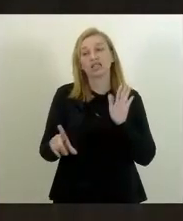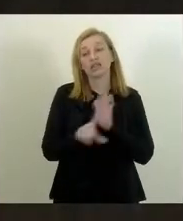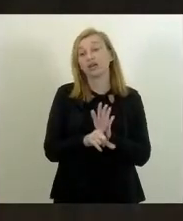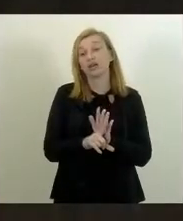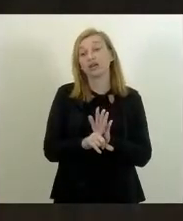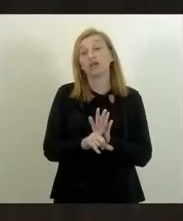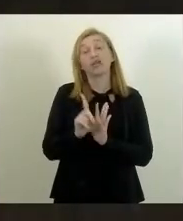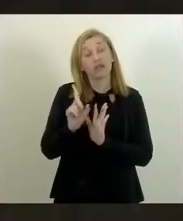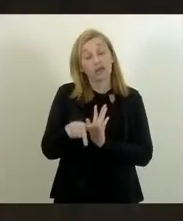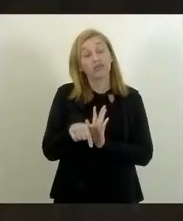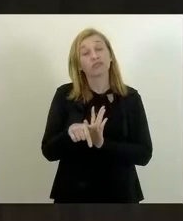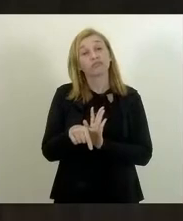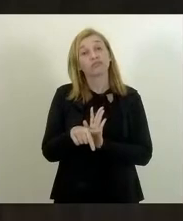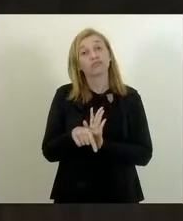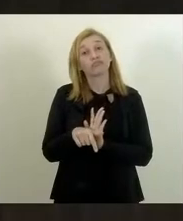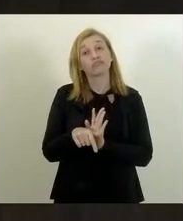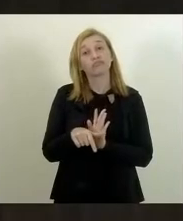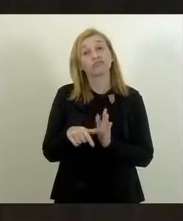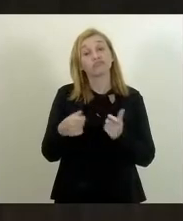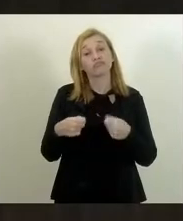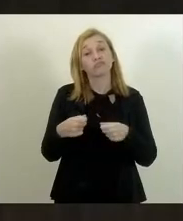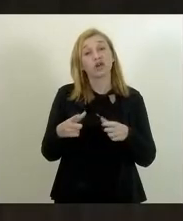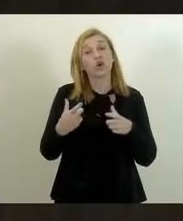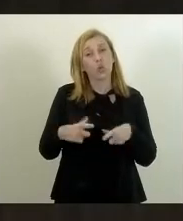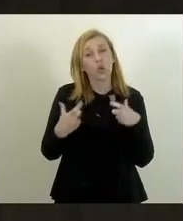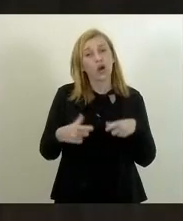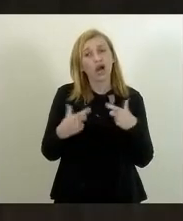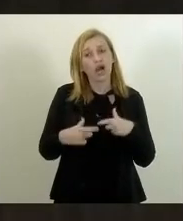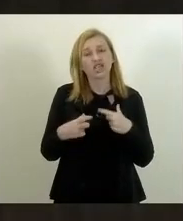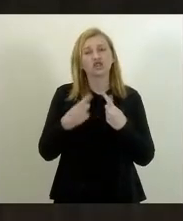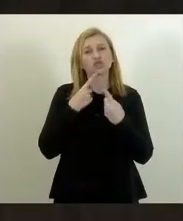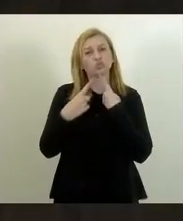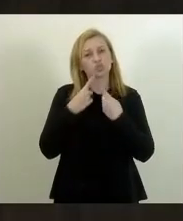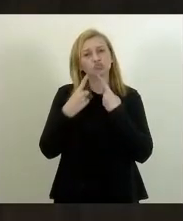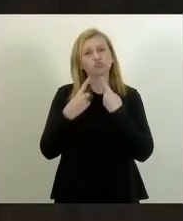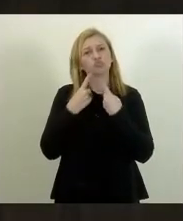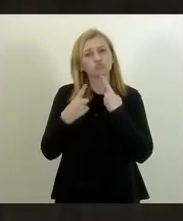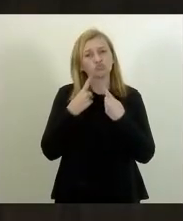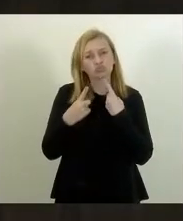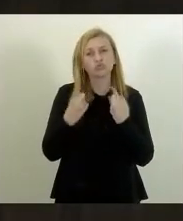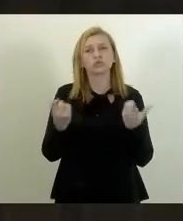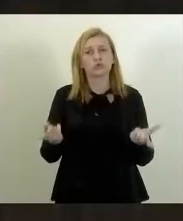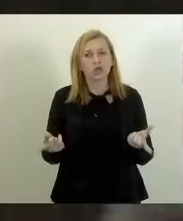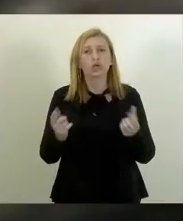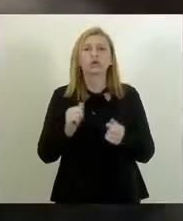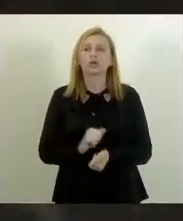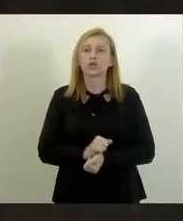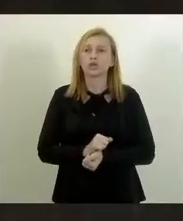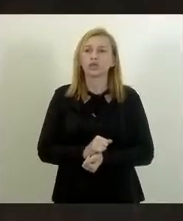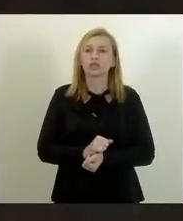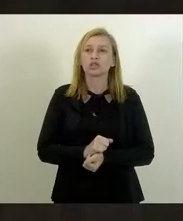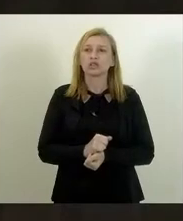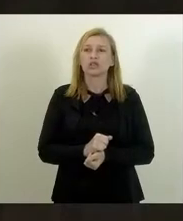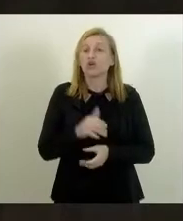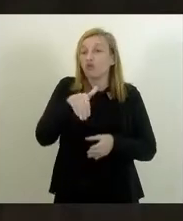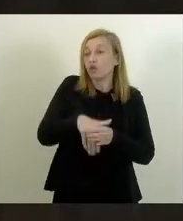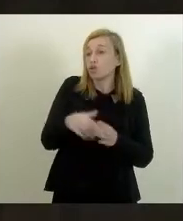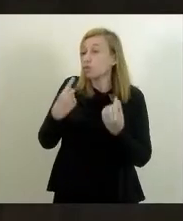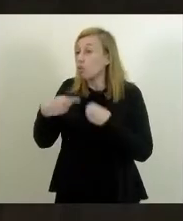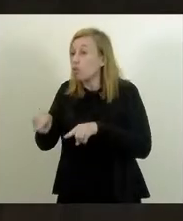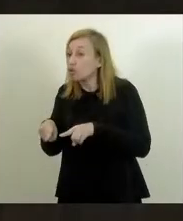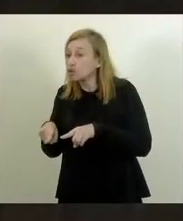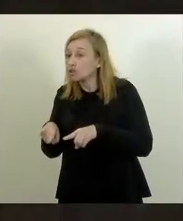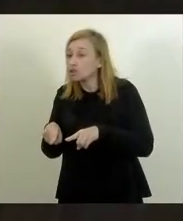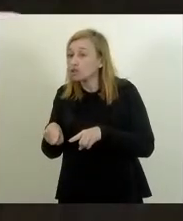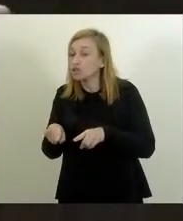são necessariamente lugares de debate, polêmica, convergência de divergências, e